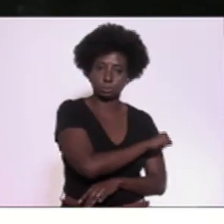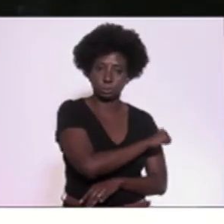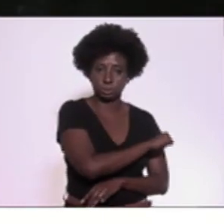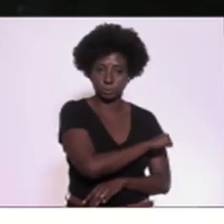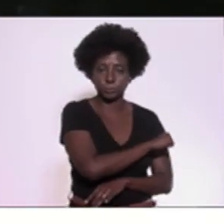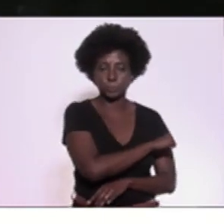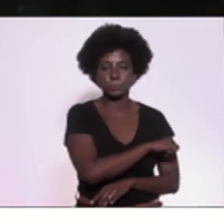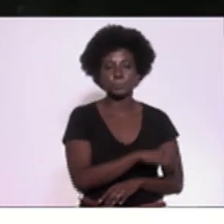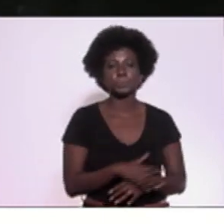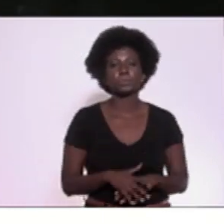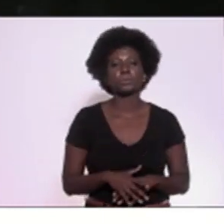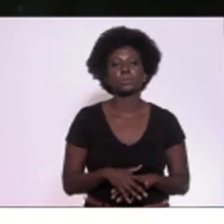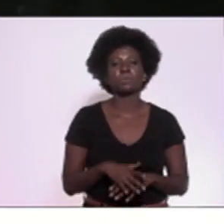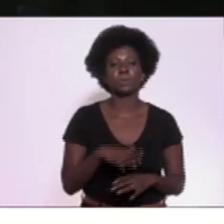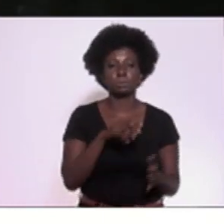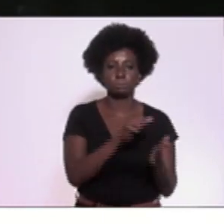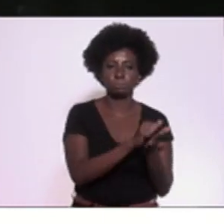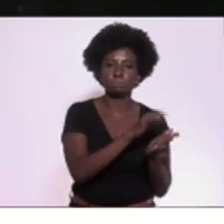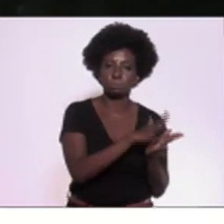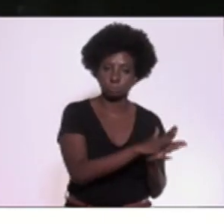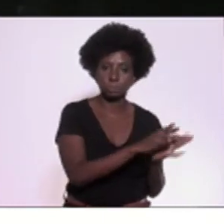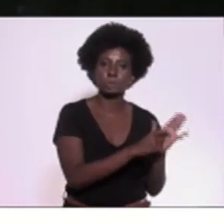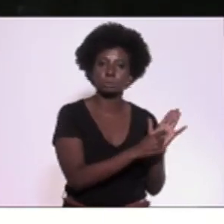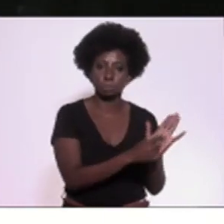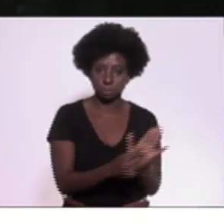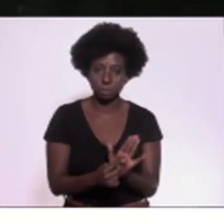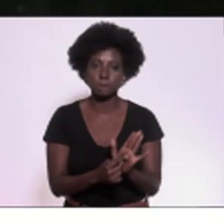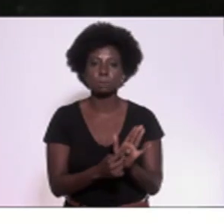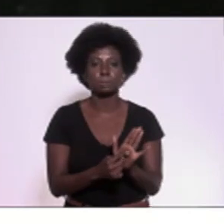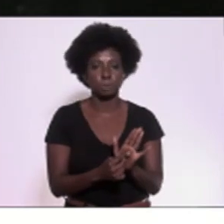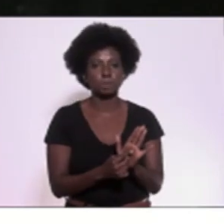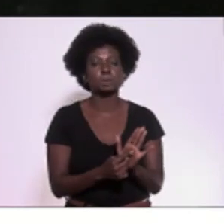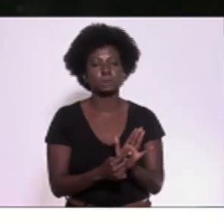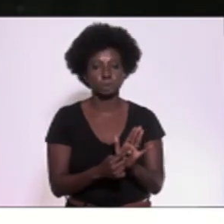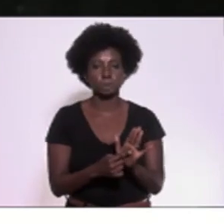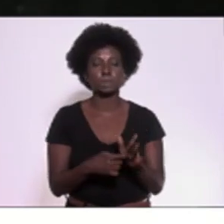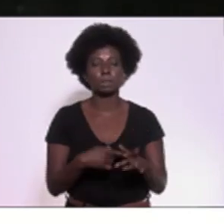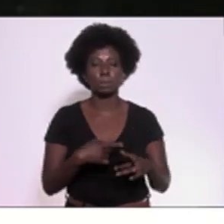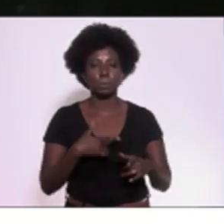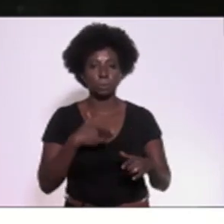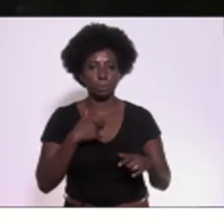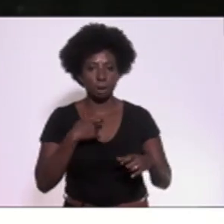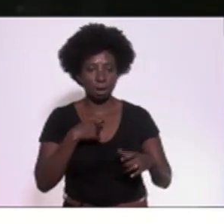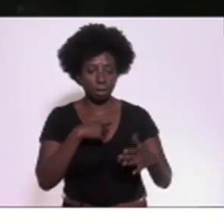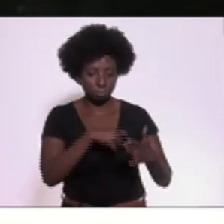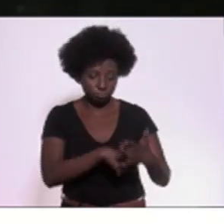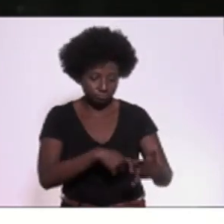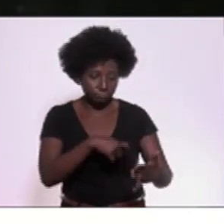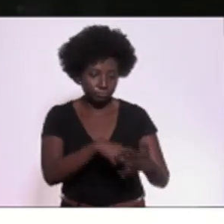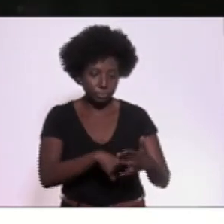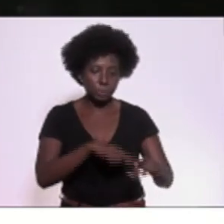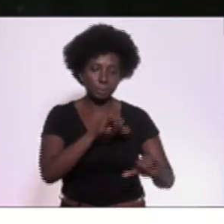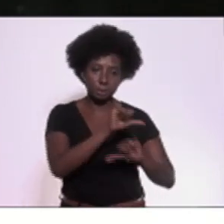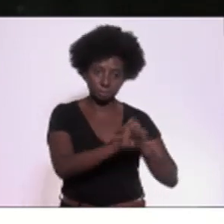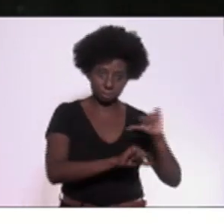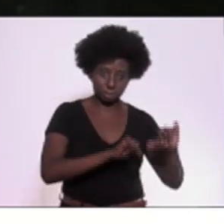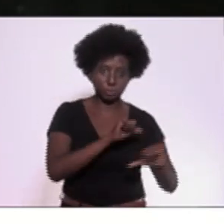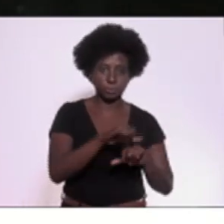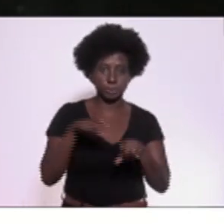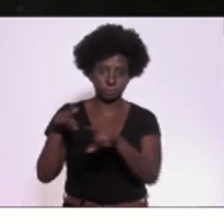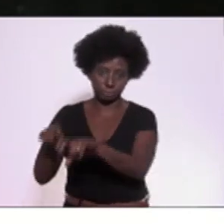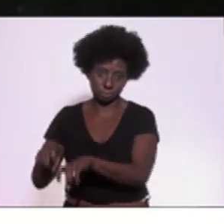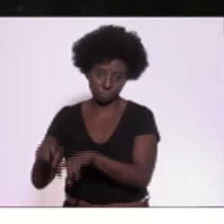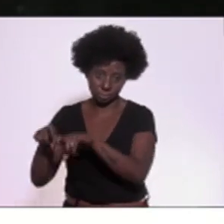Então, fique aqui o registro à nossa disposição com a luta pela reforma agrária no estado do Rio de